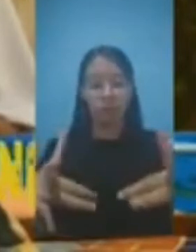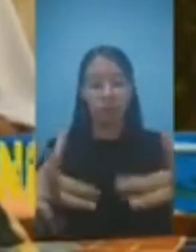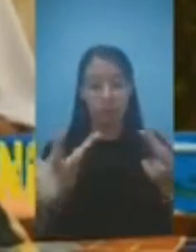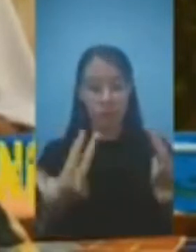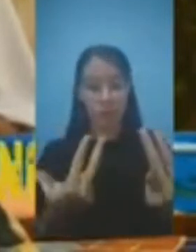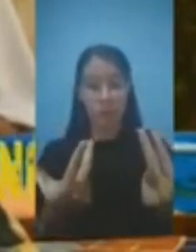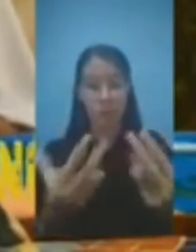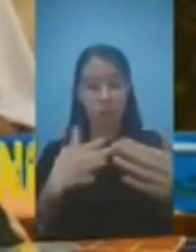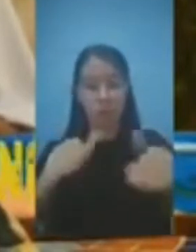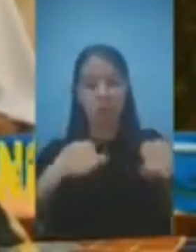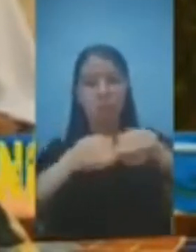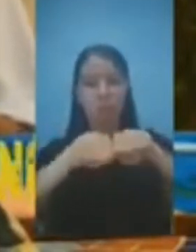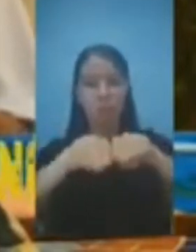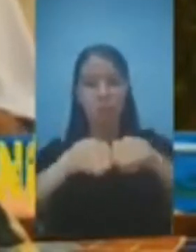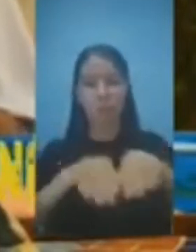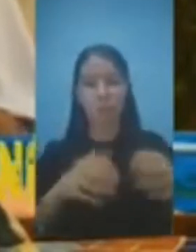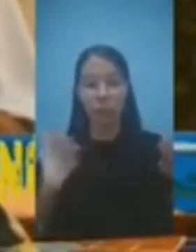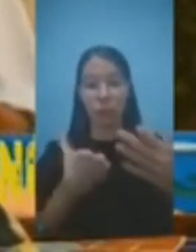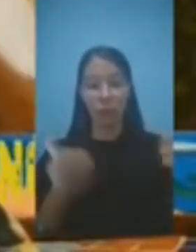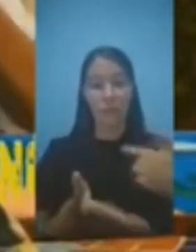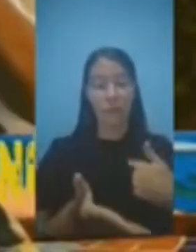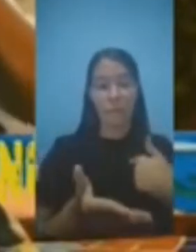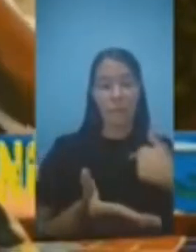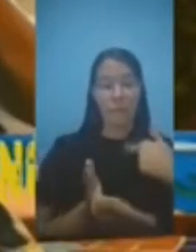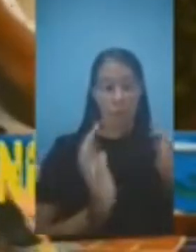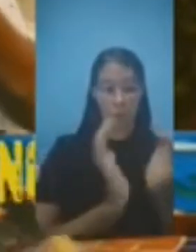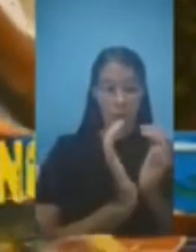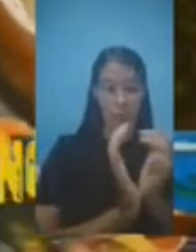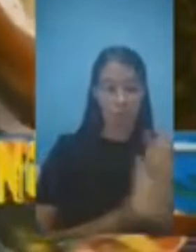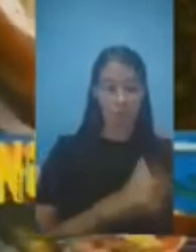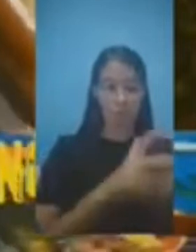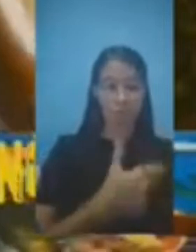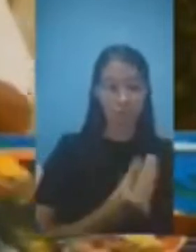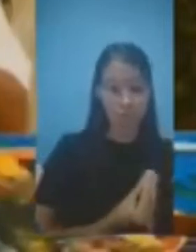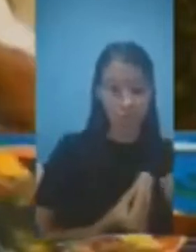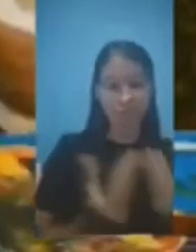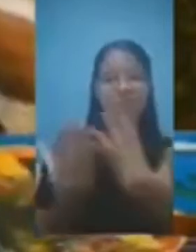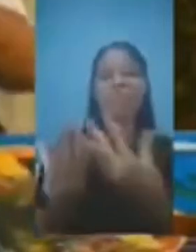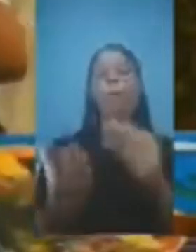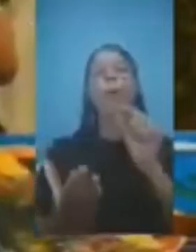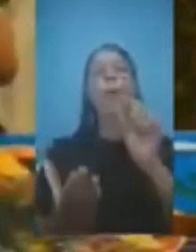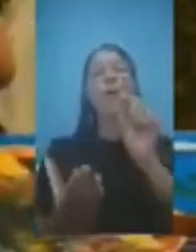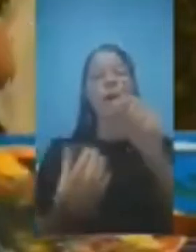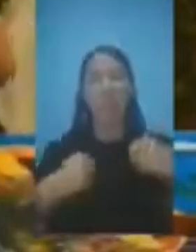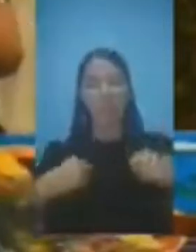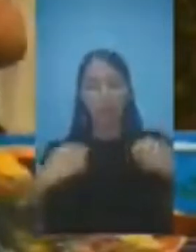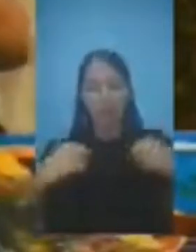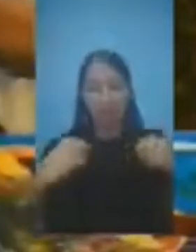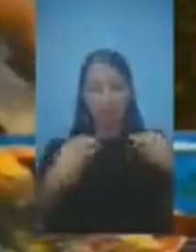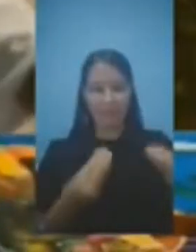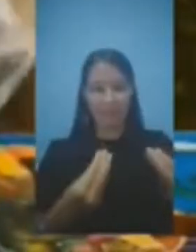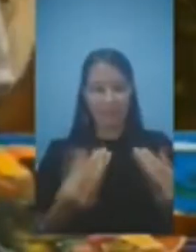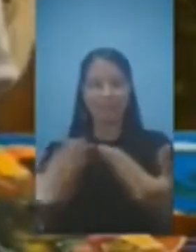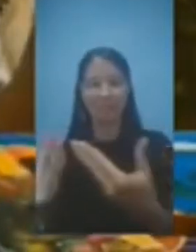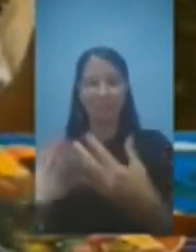forma igualitária. Muito bom, viu? E eu trouxe aqui o nome do coletivo Criando Asas, a camisa do